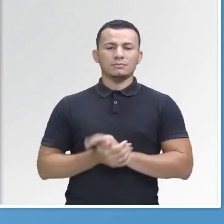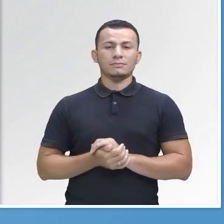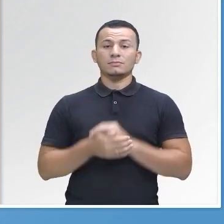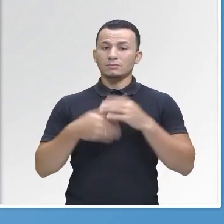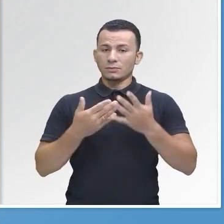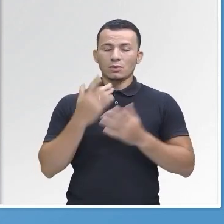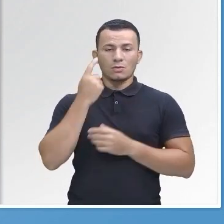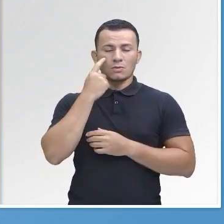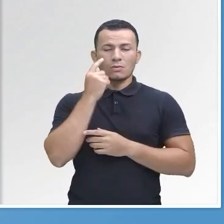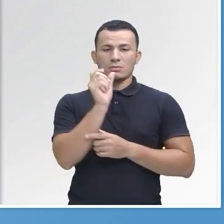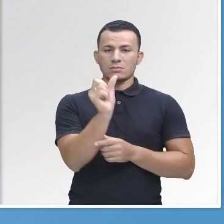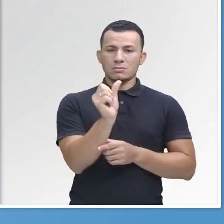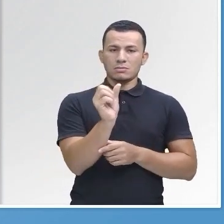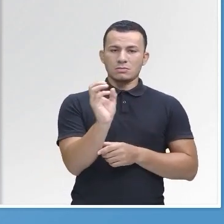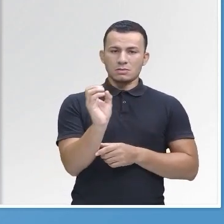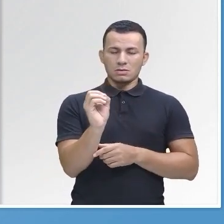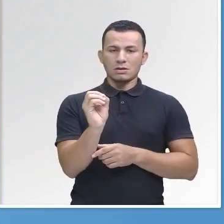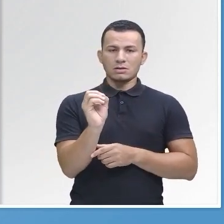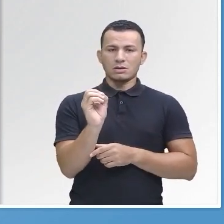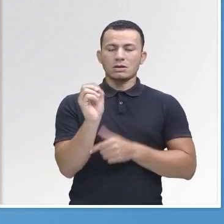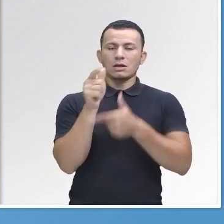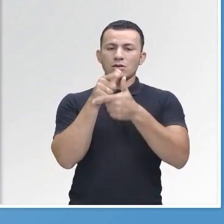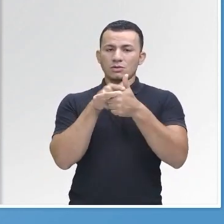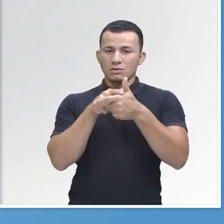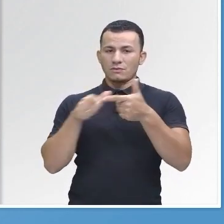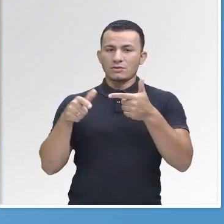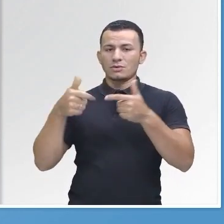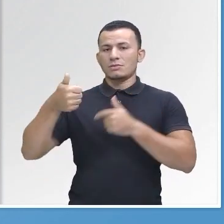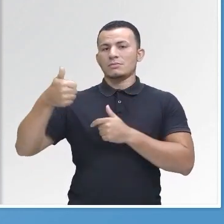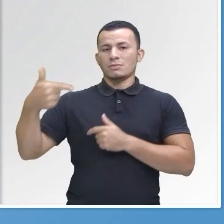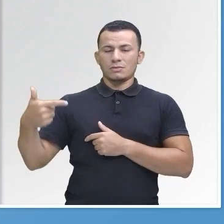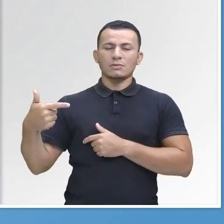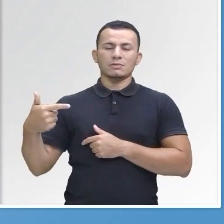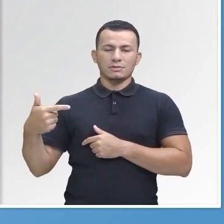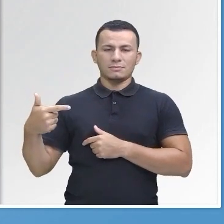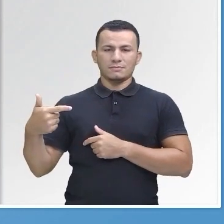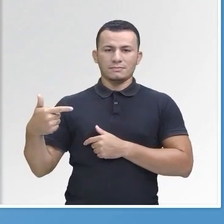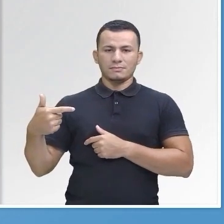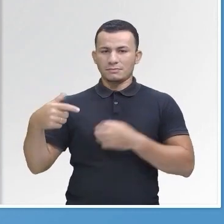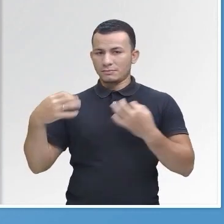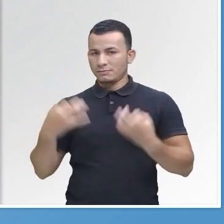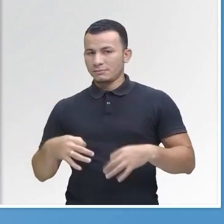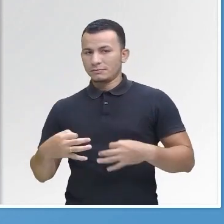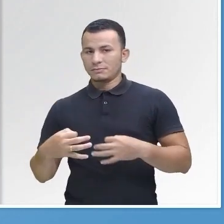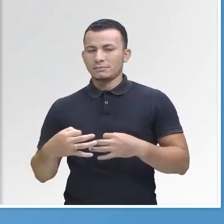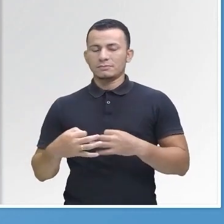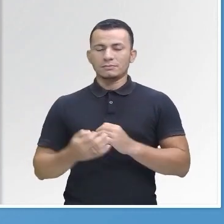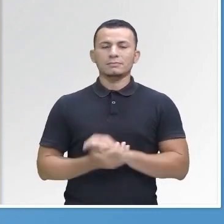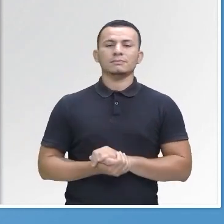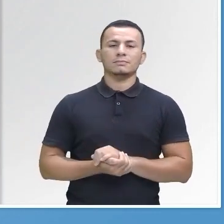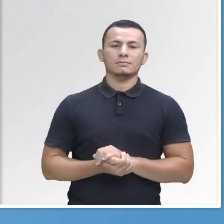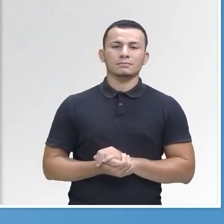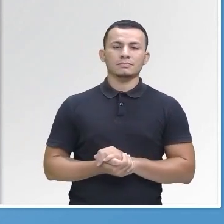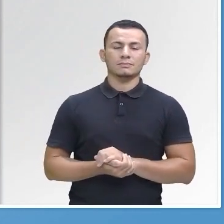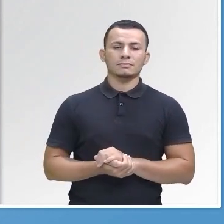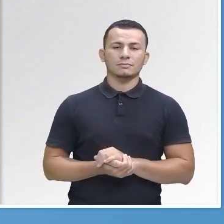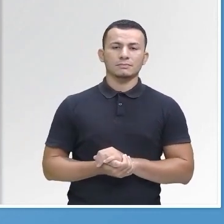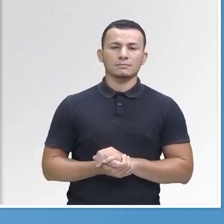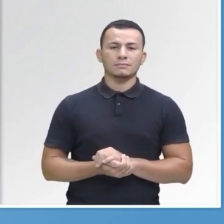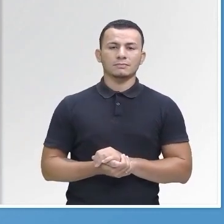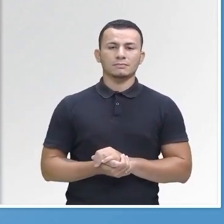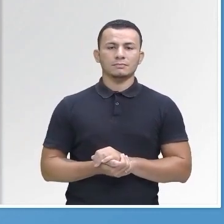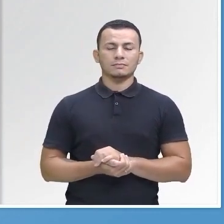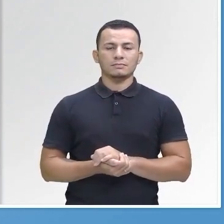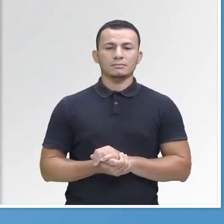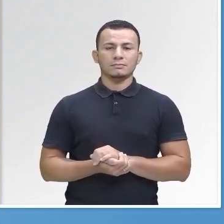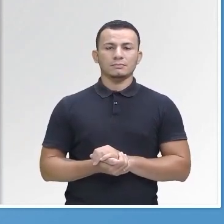que é o total, e vou dividir por 12. Tá certo? Muito bem. E